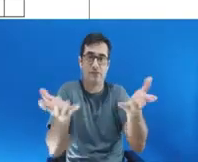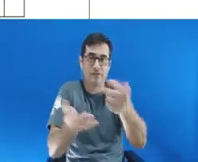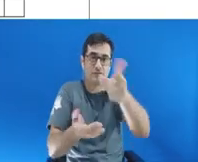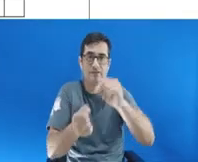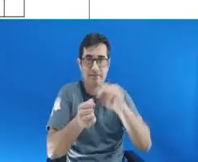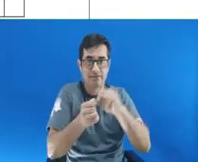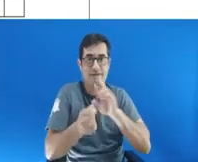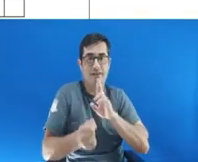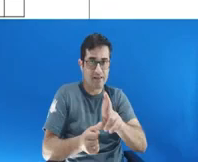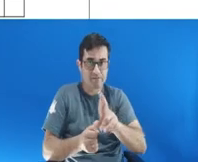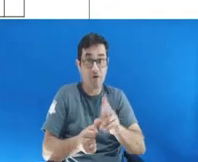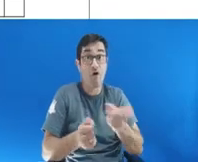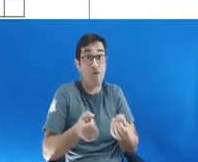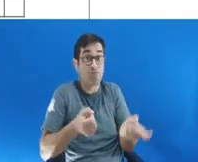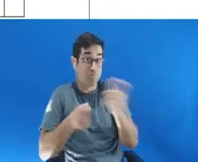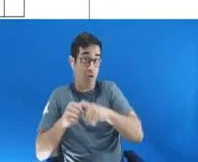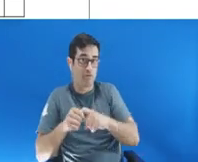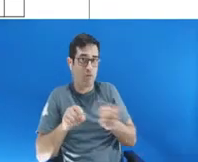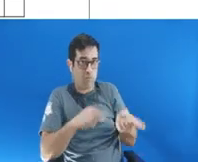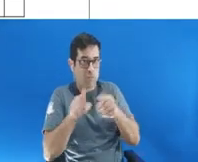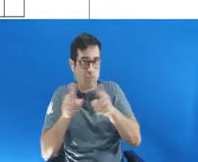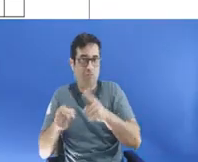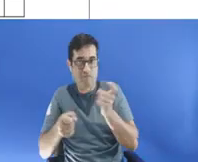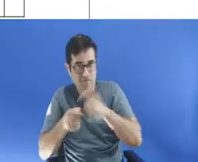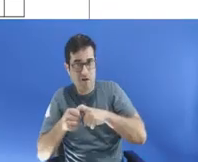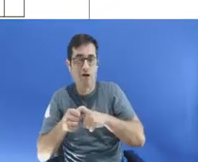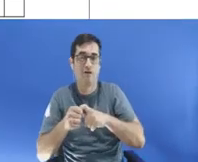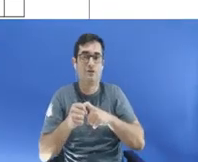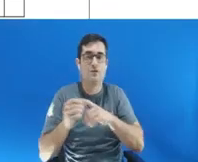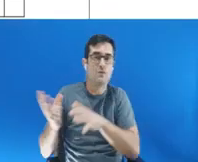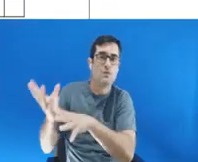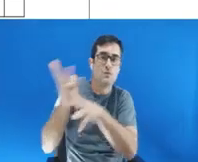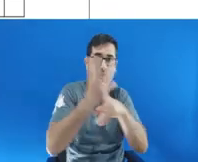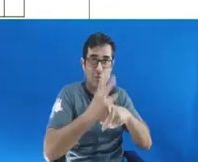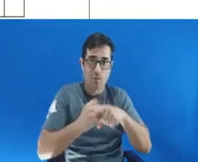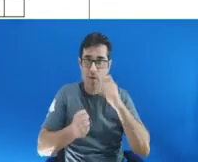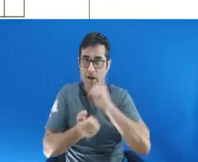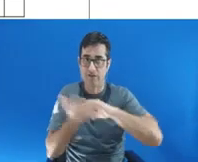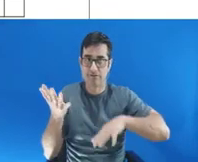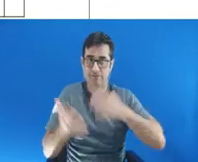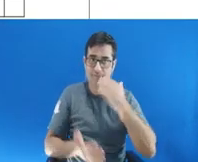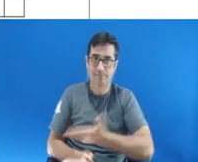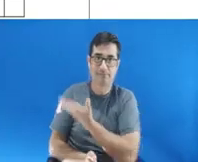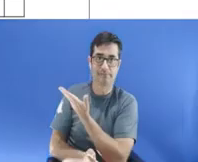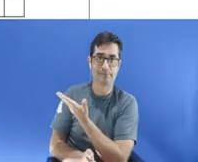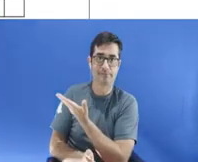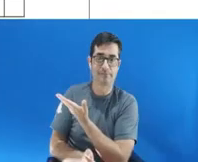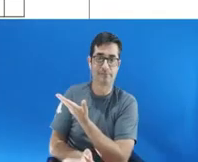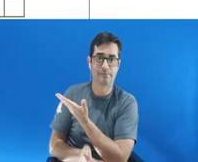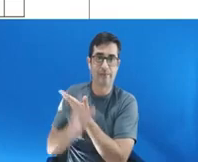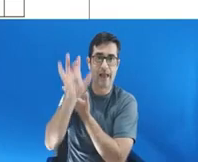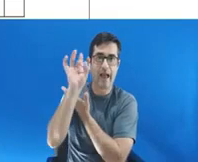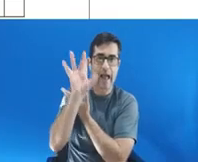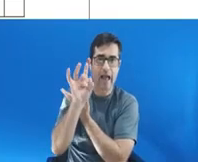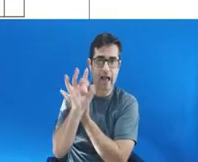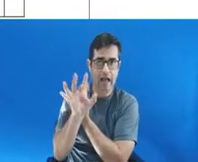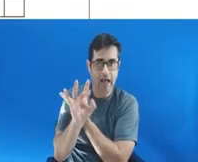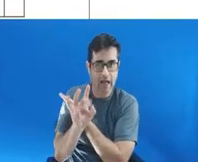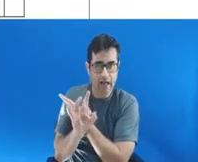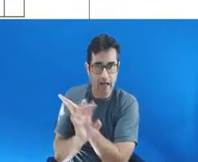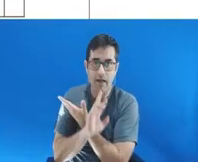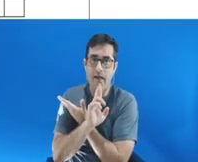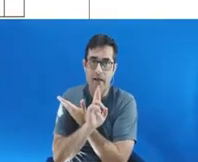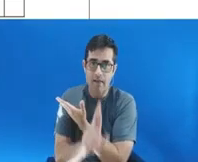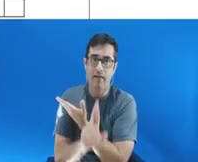efetiva de cada um desses elementos da primeira família, da família 1, que são os metais alcalinos, né?